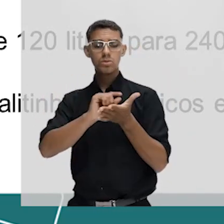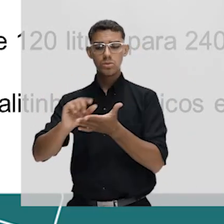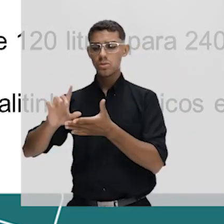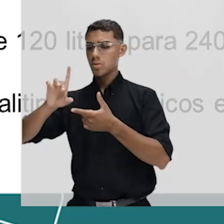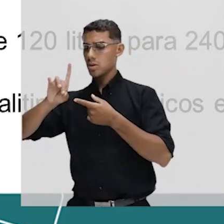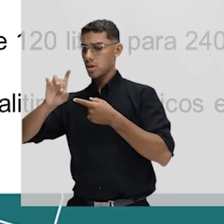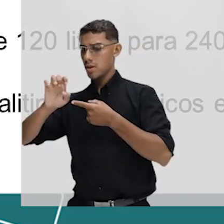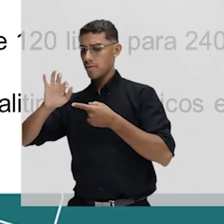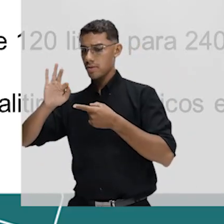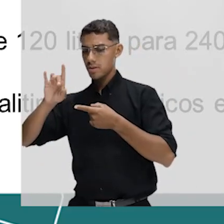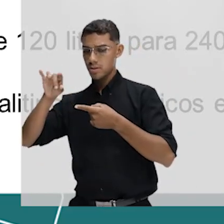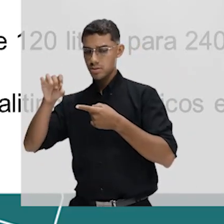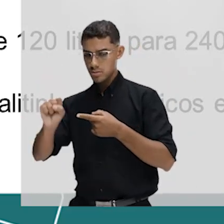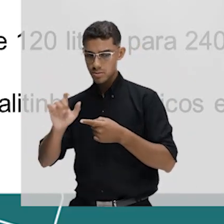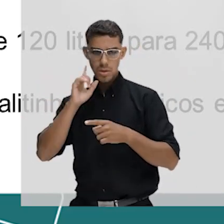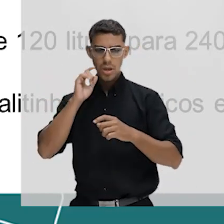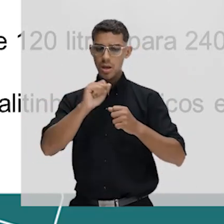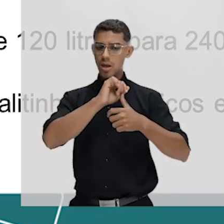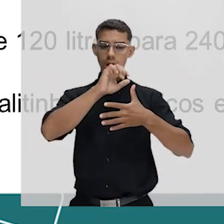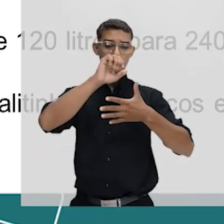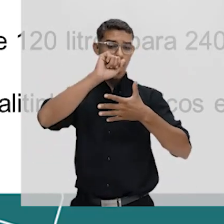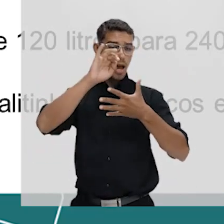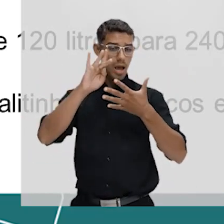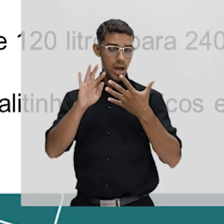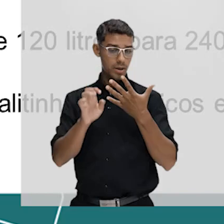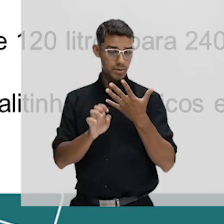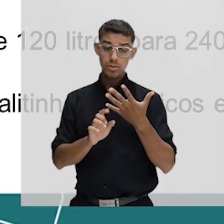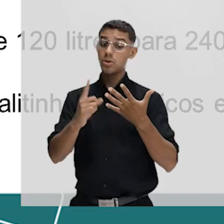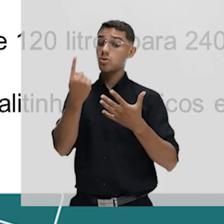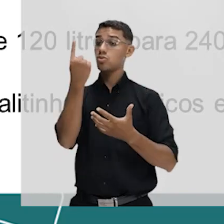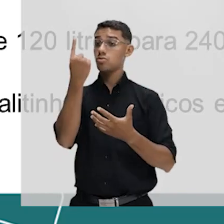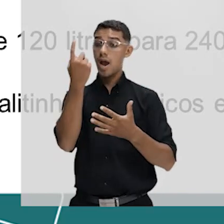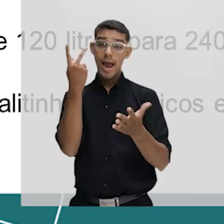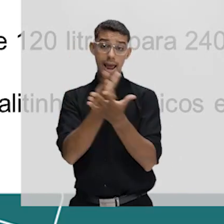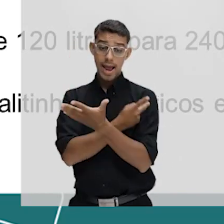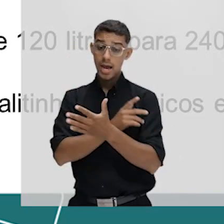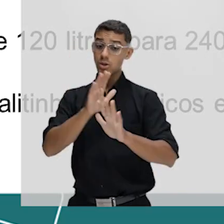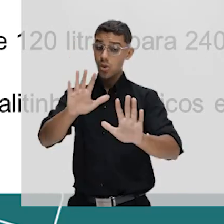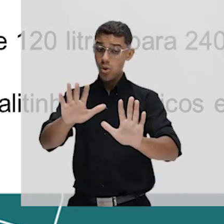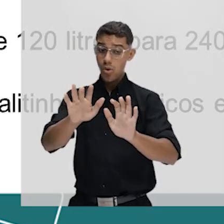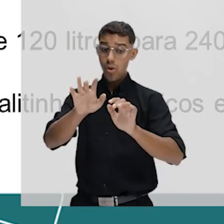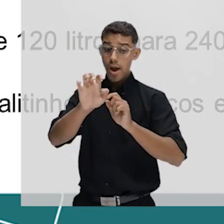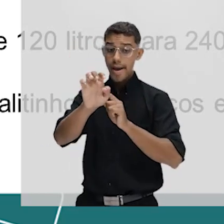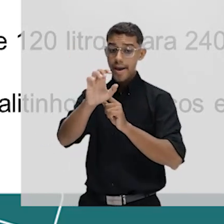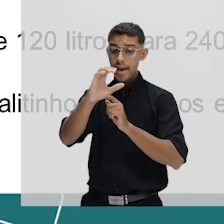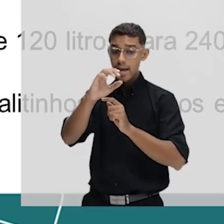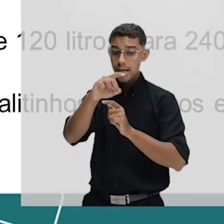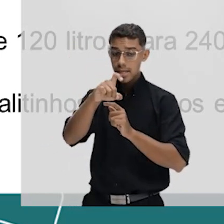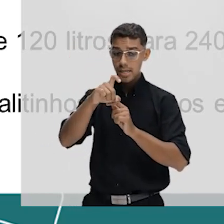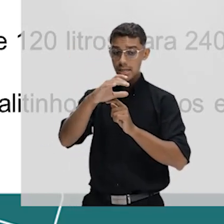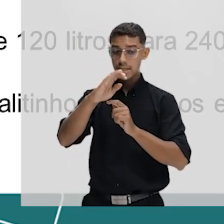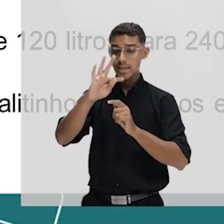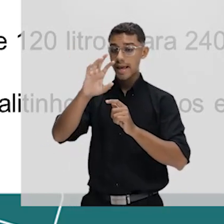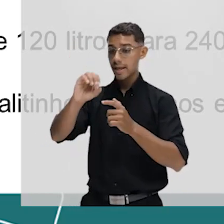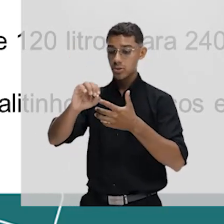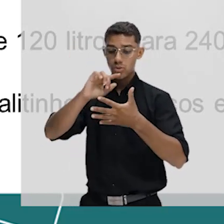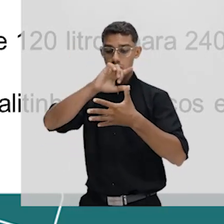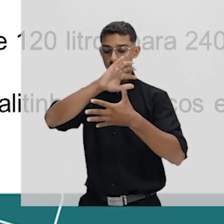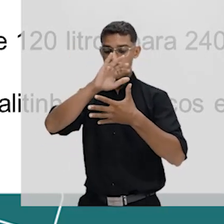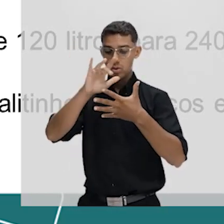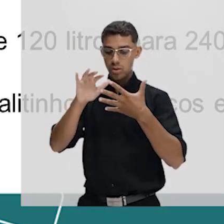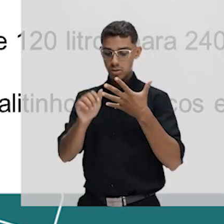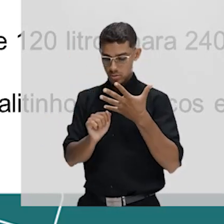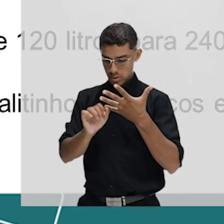definidos em todas as opções, exceto em uma. Muita atenção ao que a questão pede para vocês.